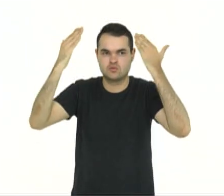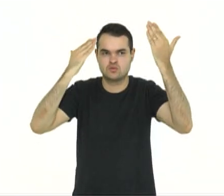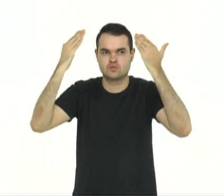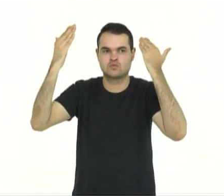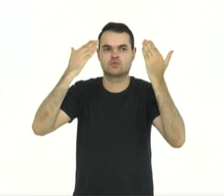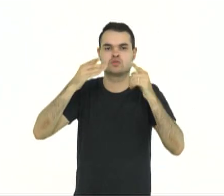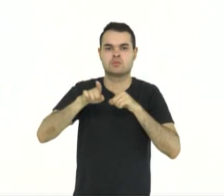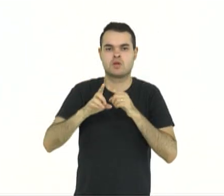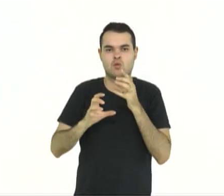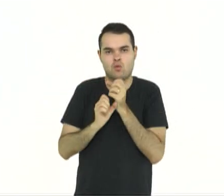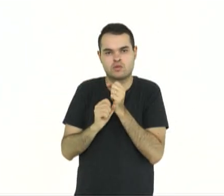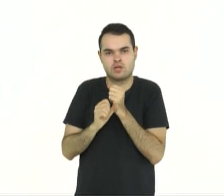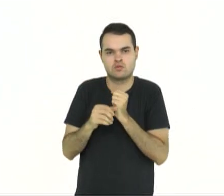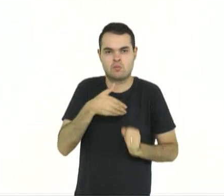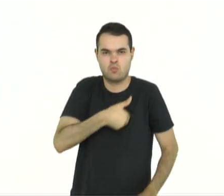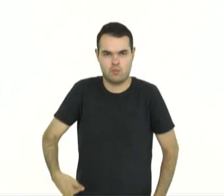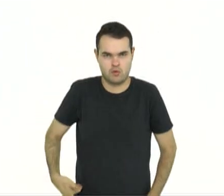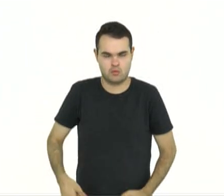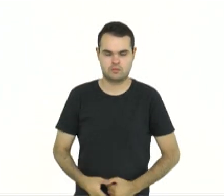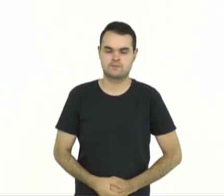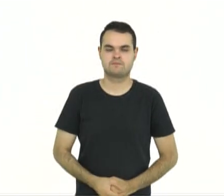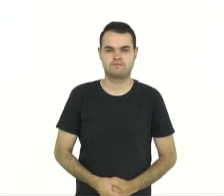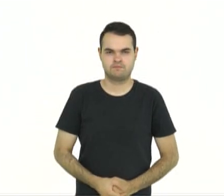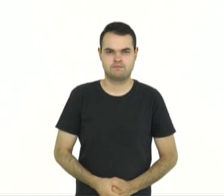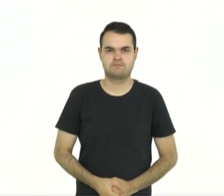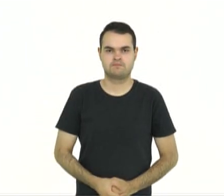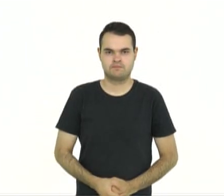psicologia e para contador público.